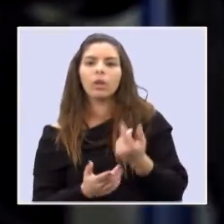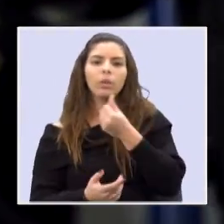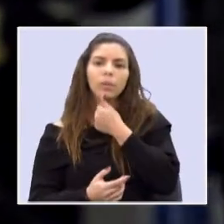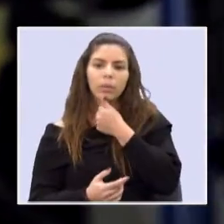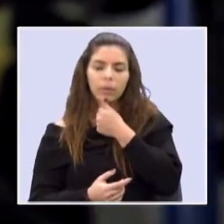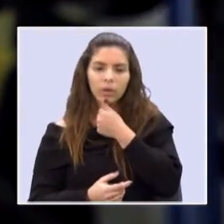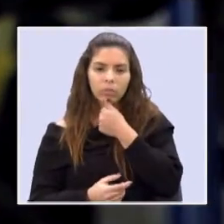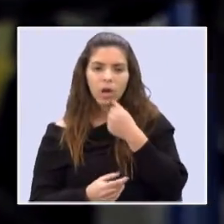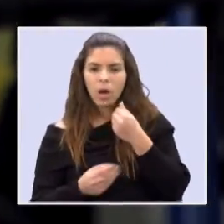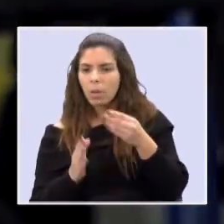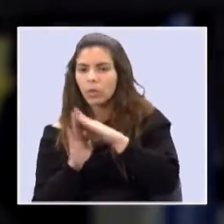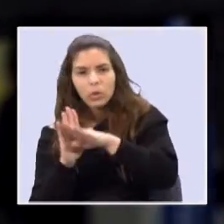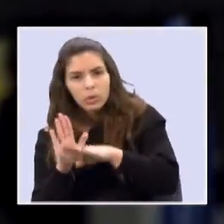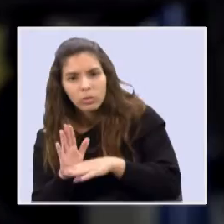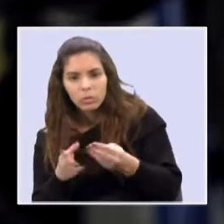de processos de produção,